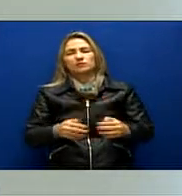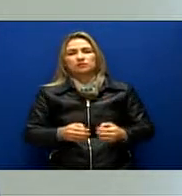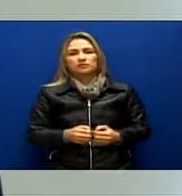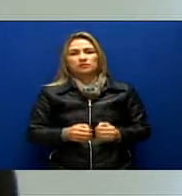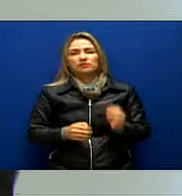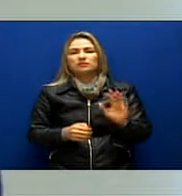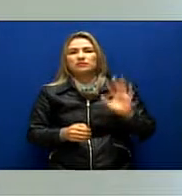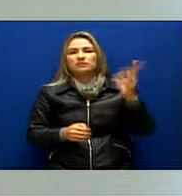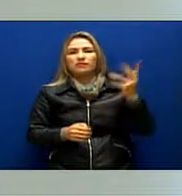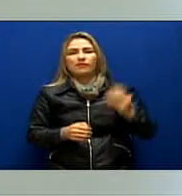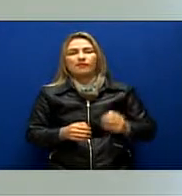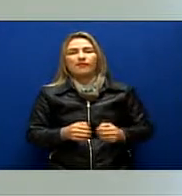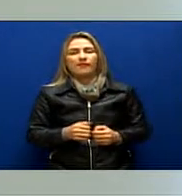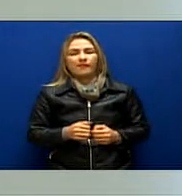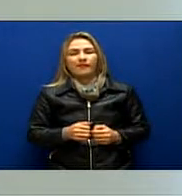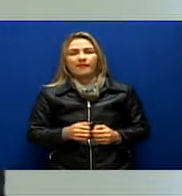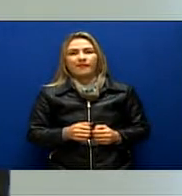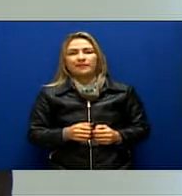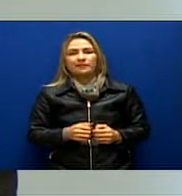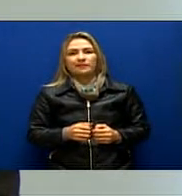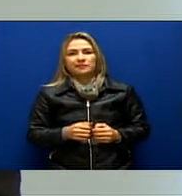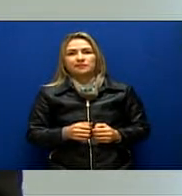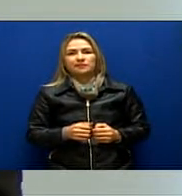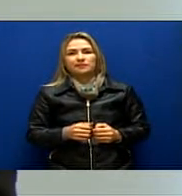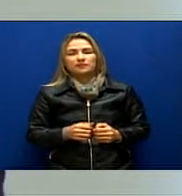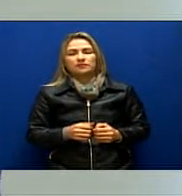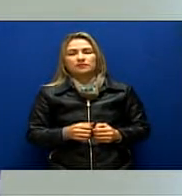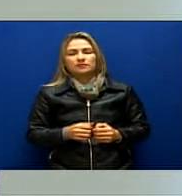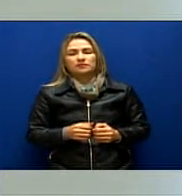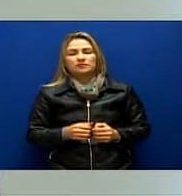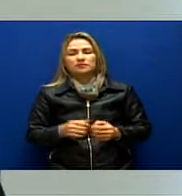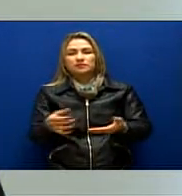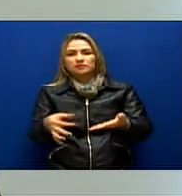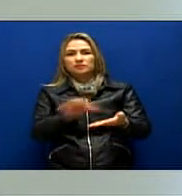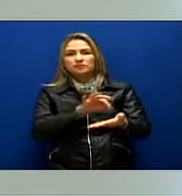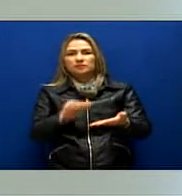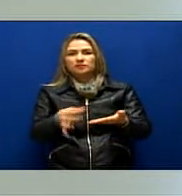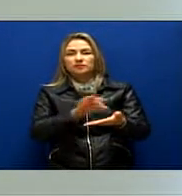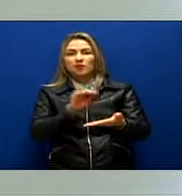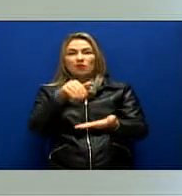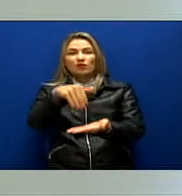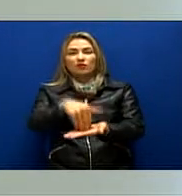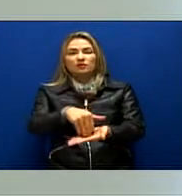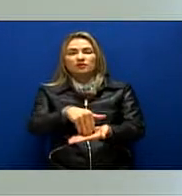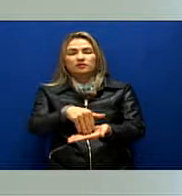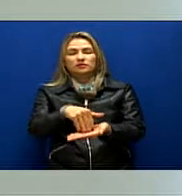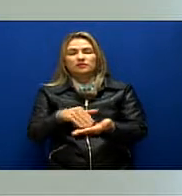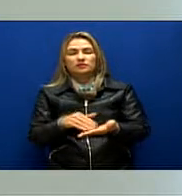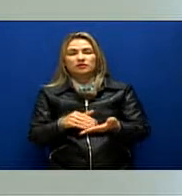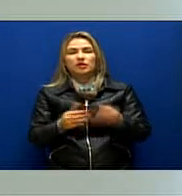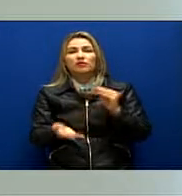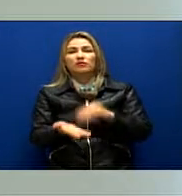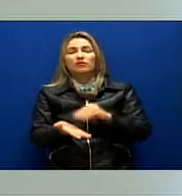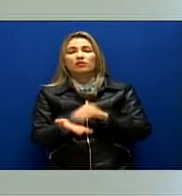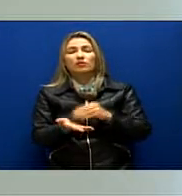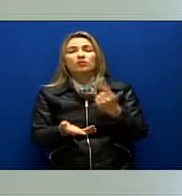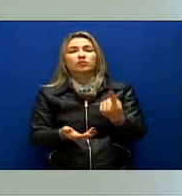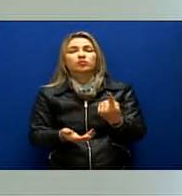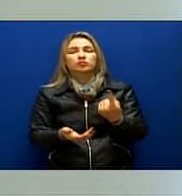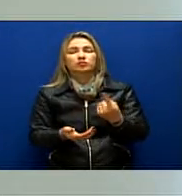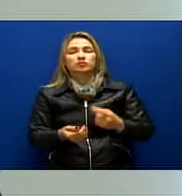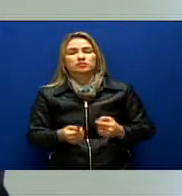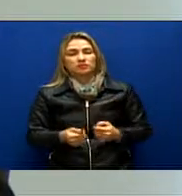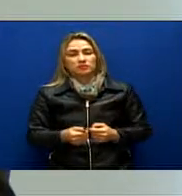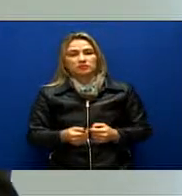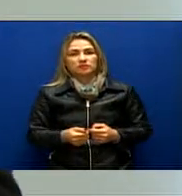que acontece? No final do carnê de IPTU, nós temos uma não quitação daquele carnê,